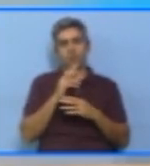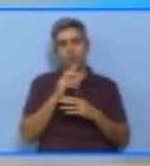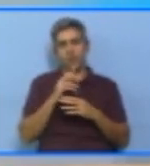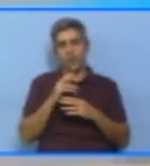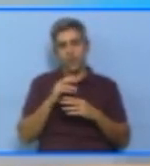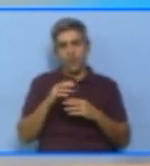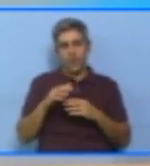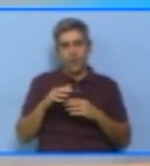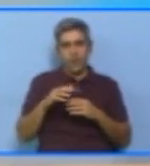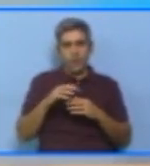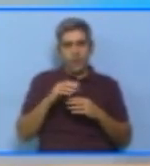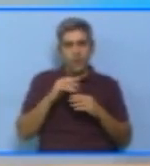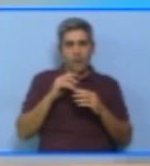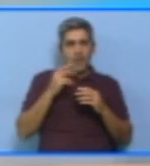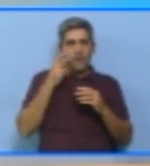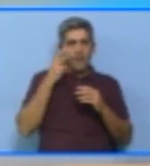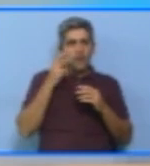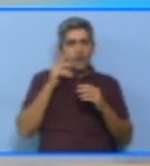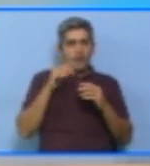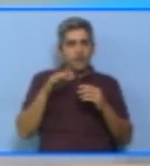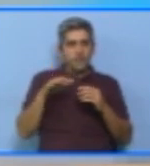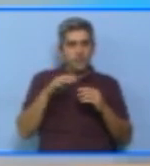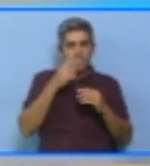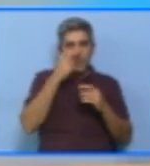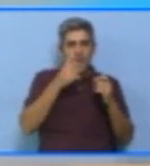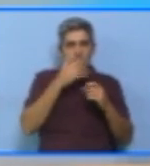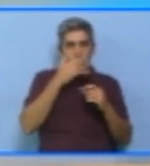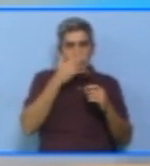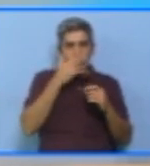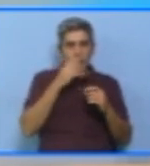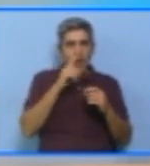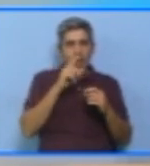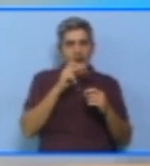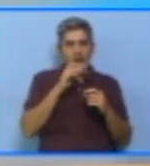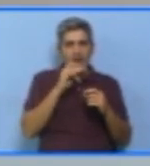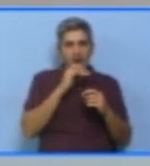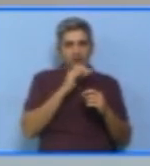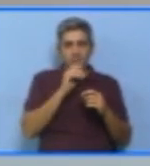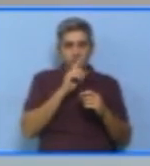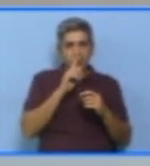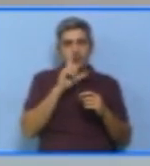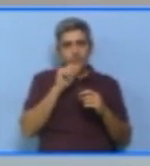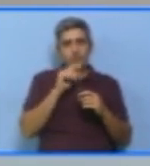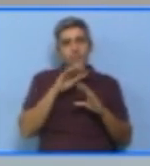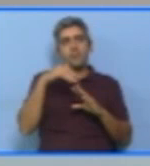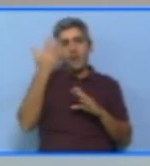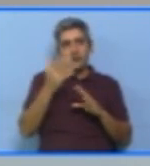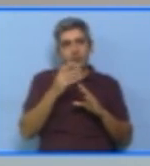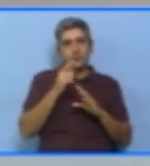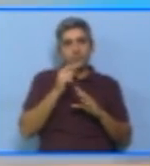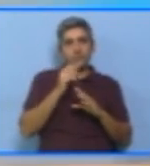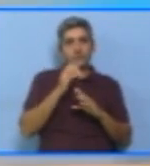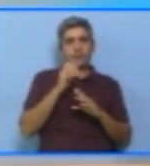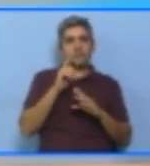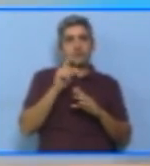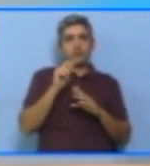as vivências laicais. Claro. Não, é muito para as vivências eclesiais.